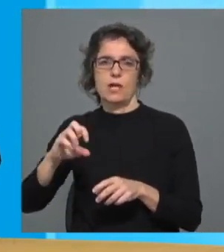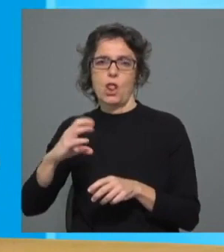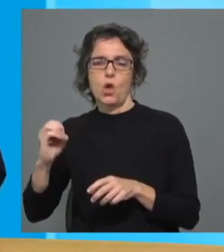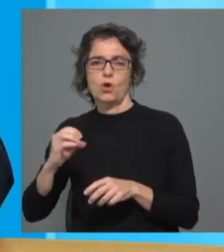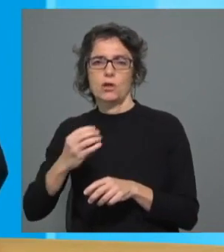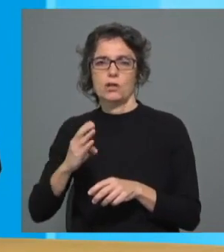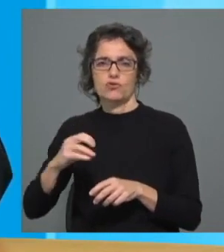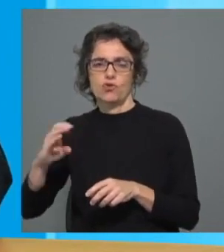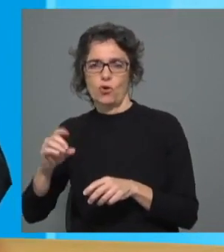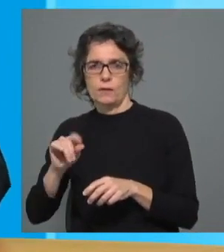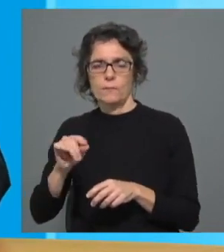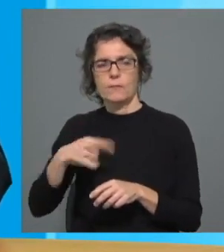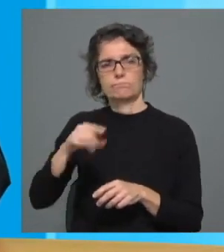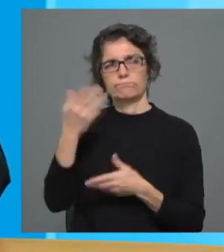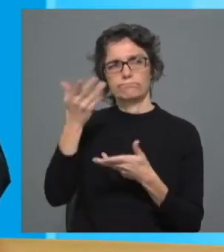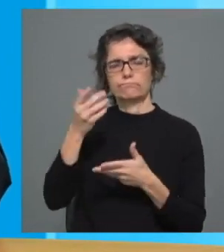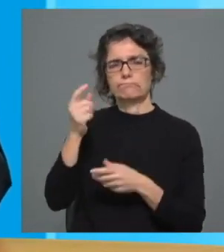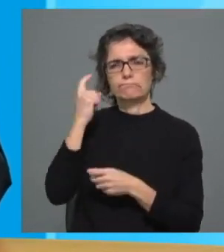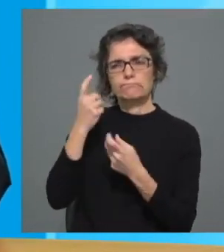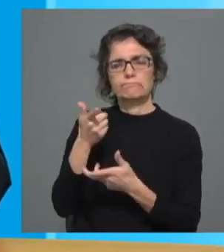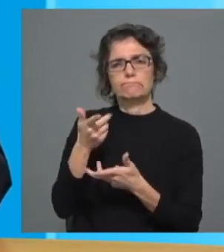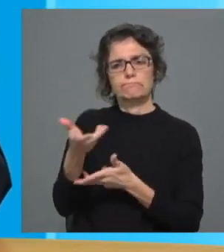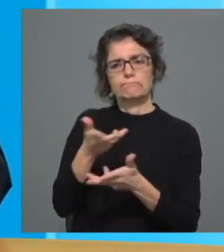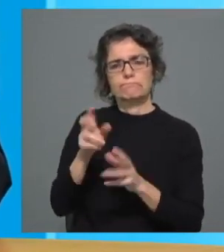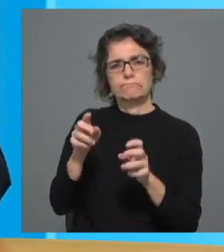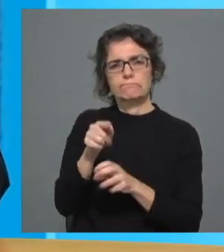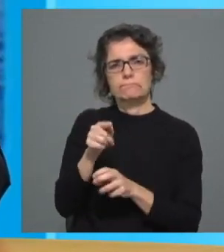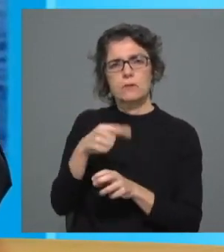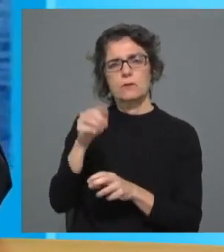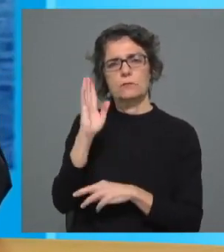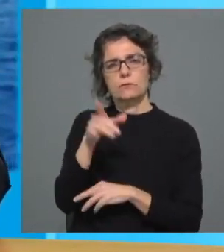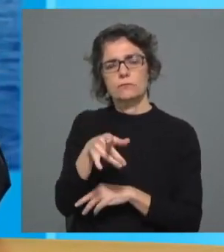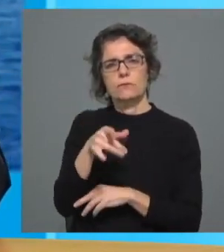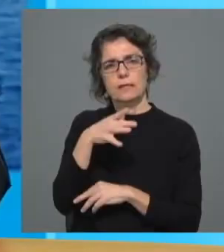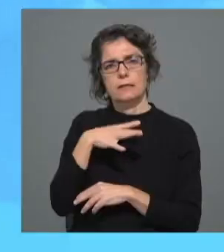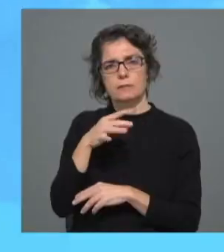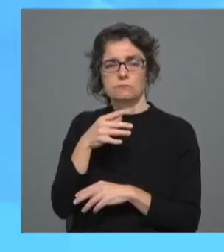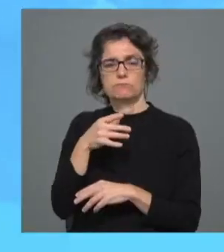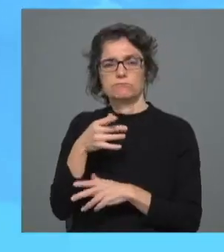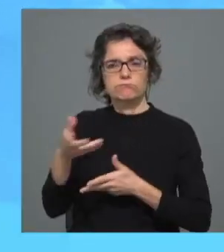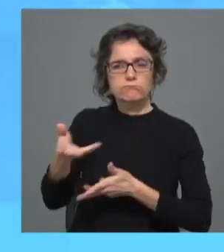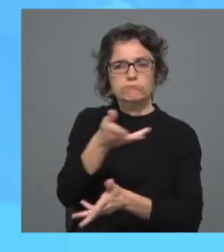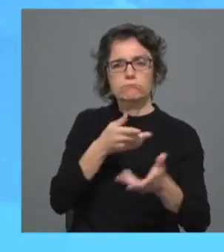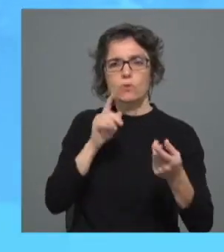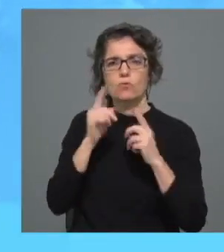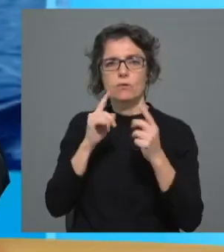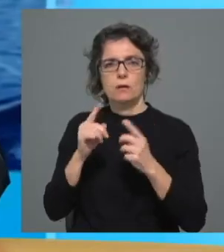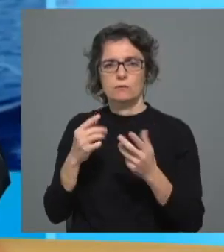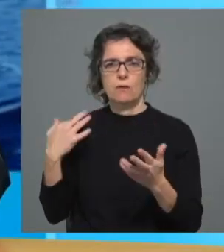nós temos refletido sobre esta questão e queríamos nesta conferência partilhar um pouco dessa reflexão e do diálogo que se tem